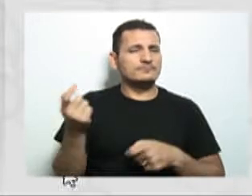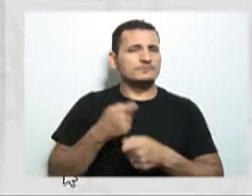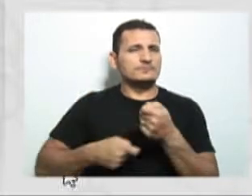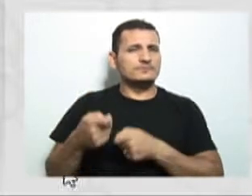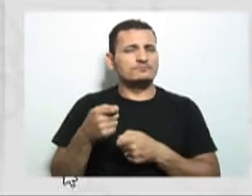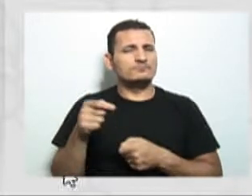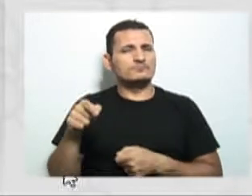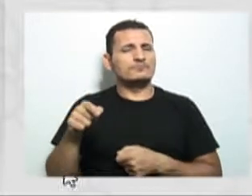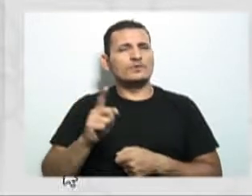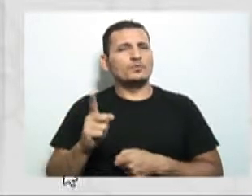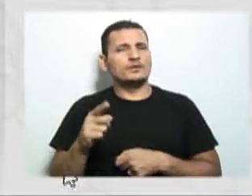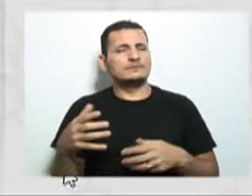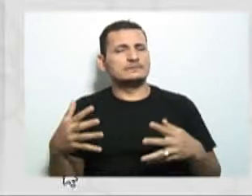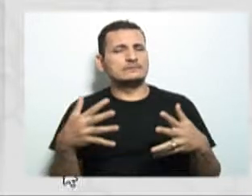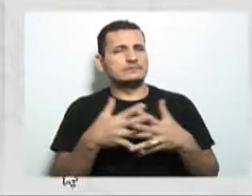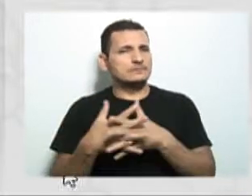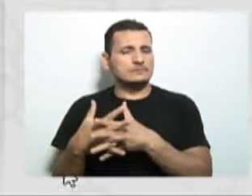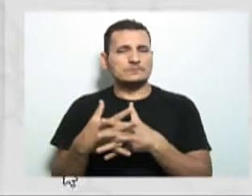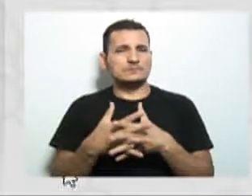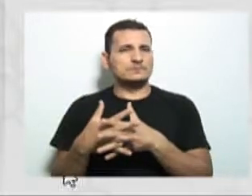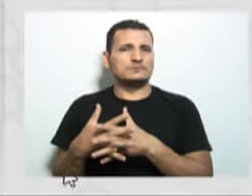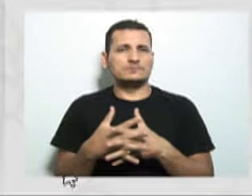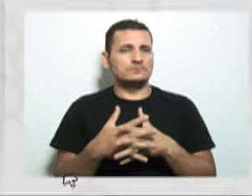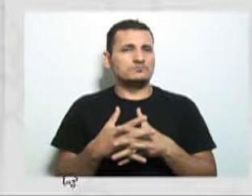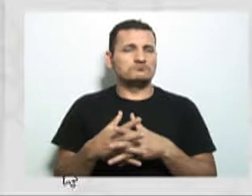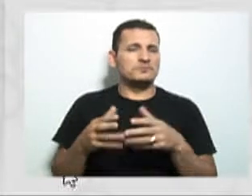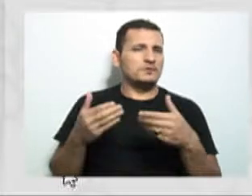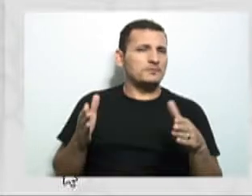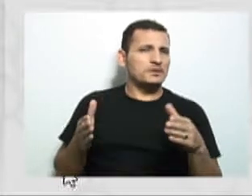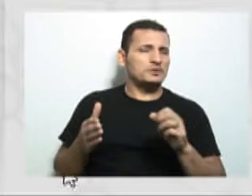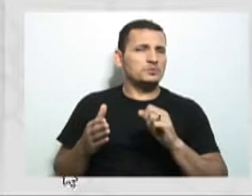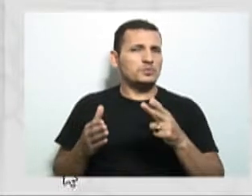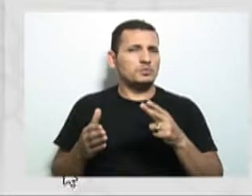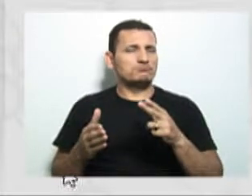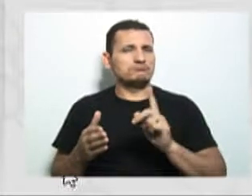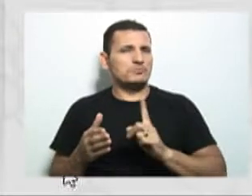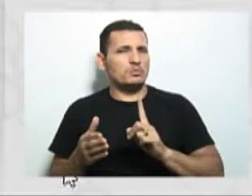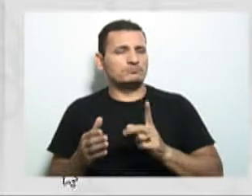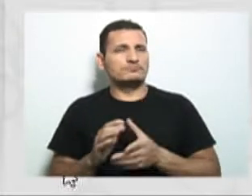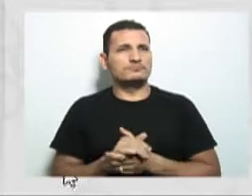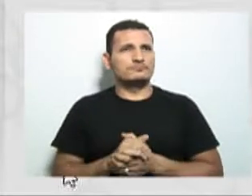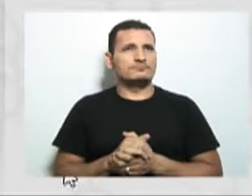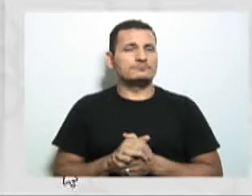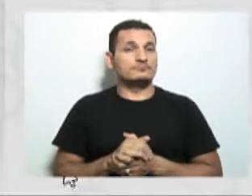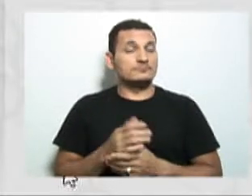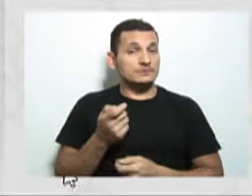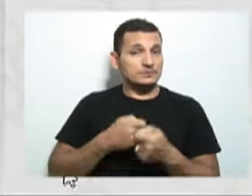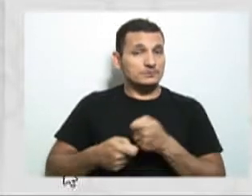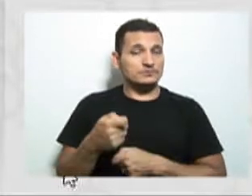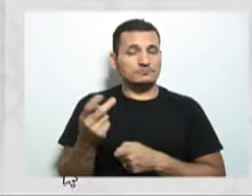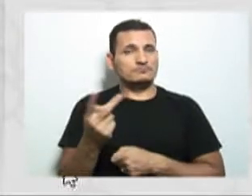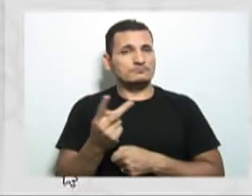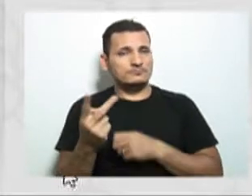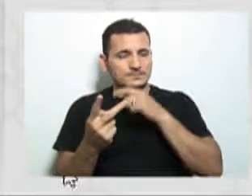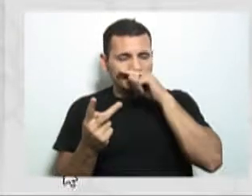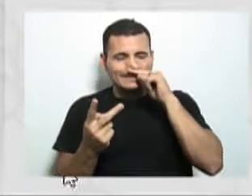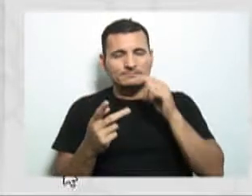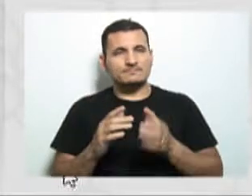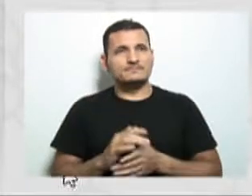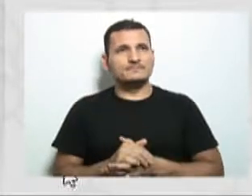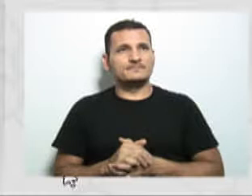necessariamente atrito, conflito aberto ou antagonismo entre os negociadores, tá bom? Apesar